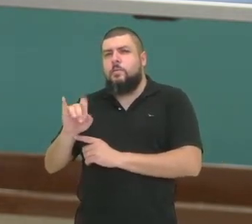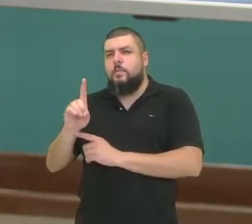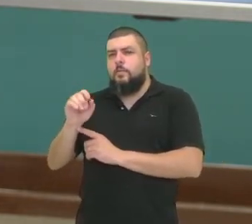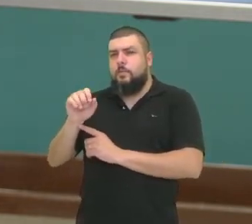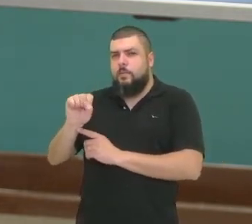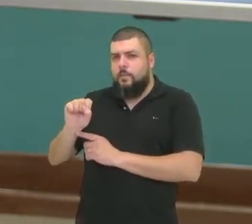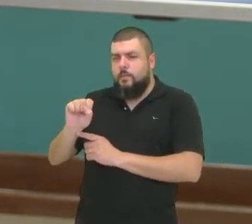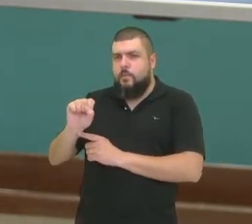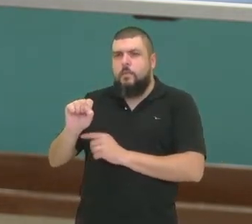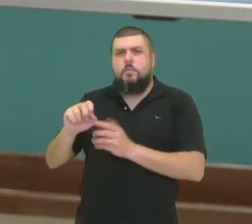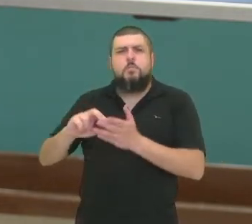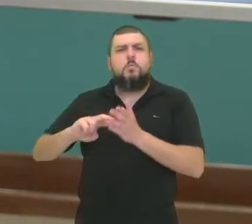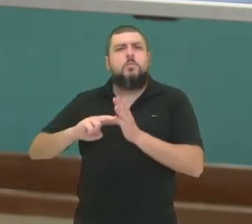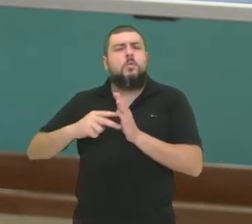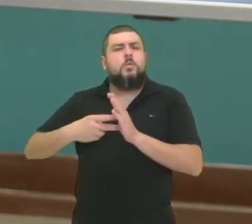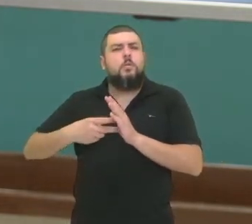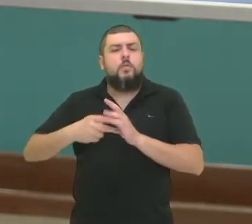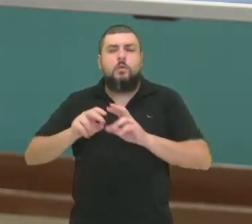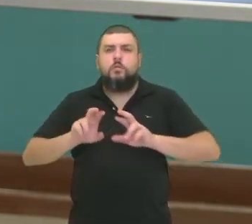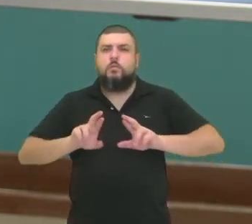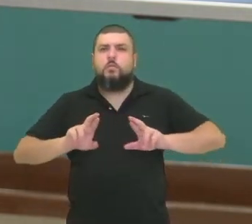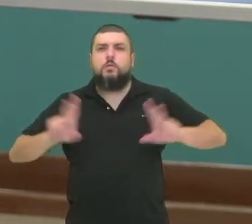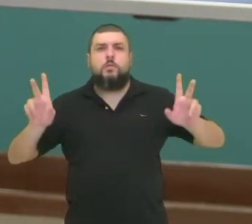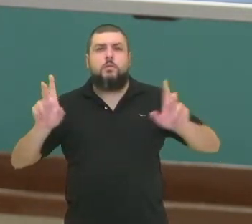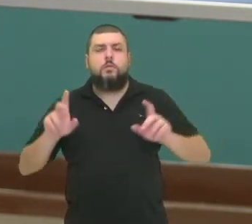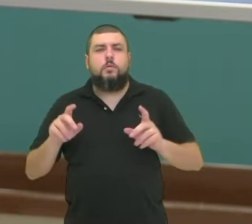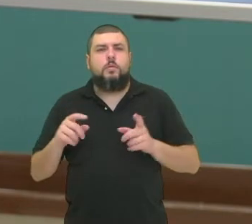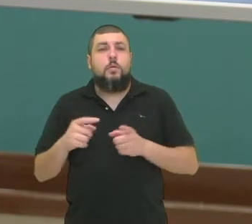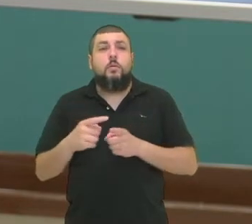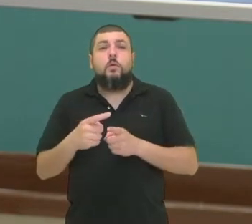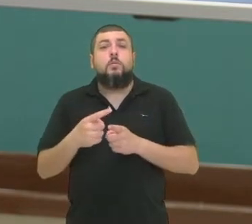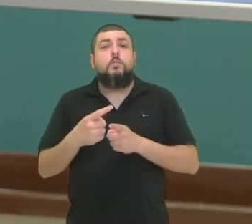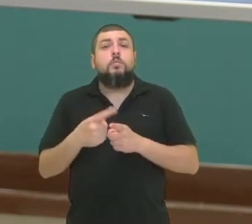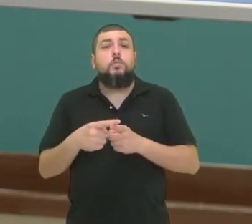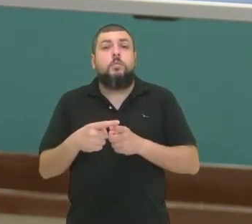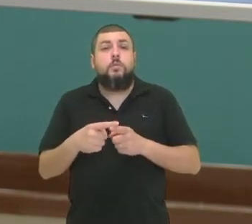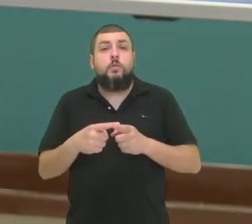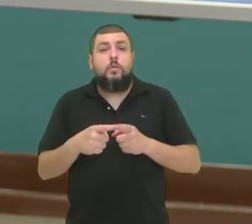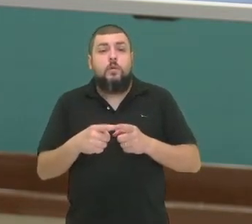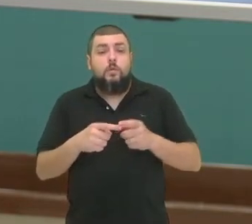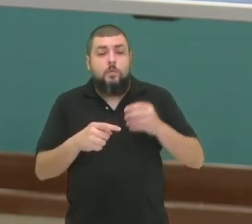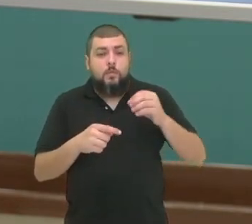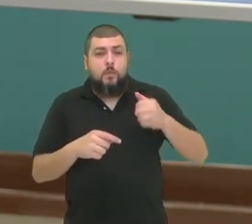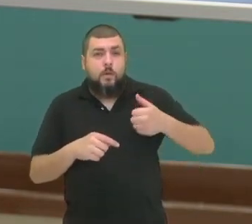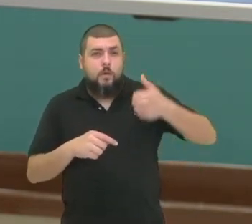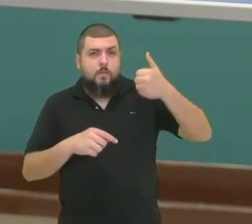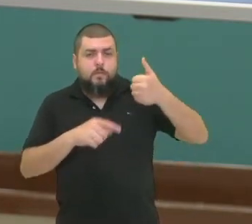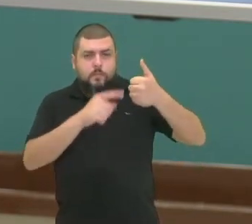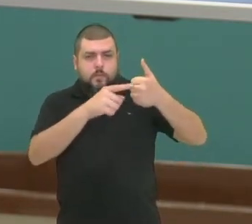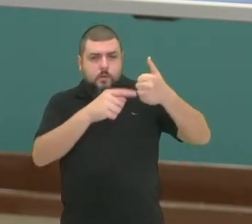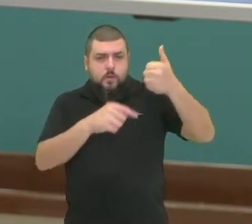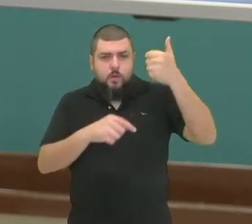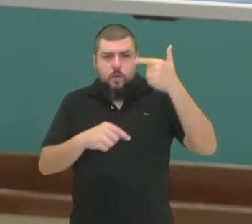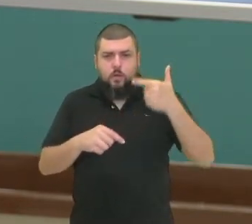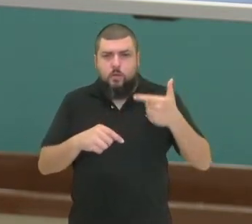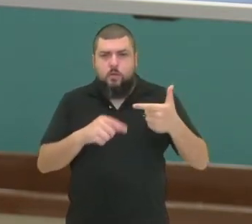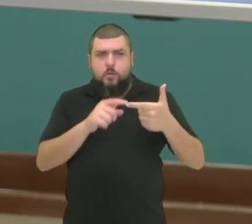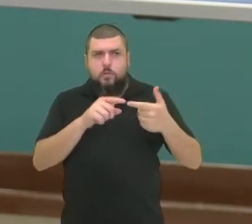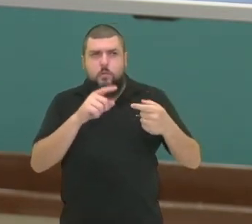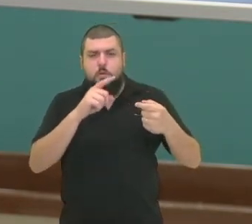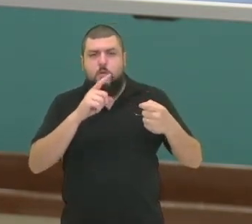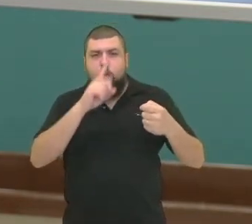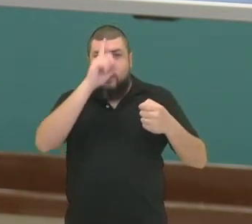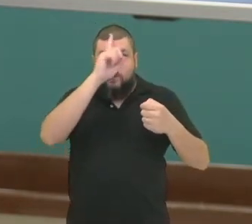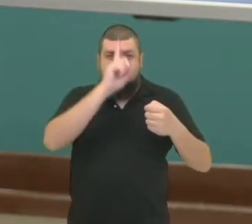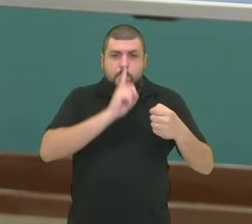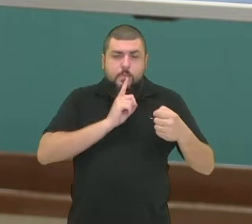híbridos? Diferentes. Por que diferentes? Porque a geração parental, os pais, no caso, amarelo e